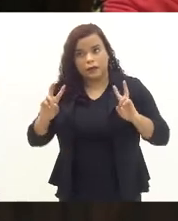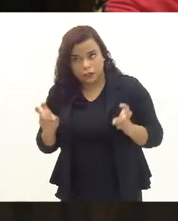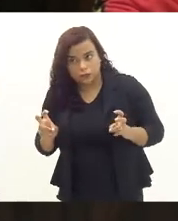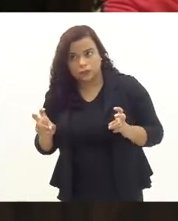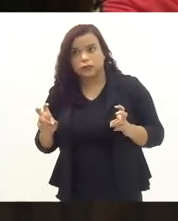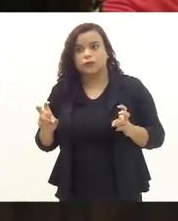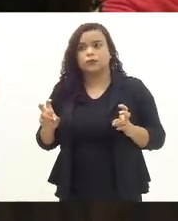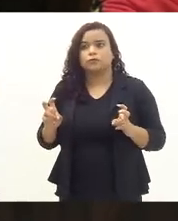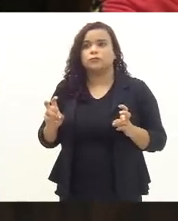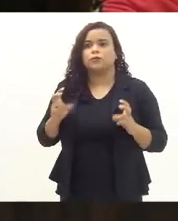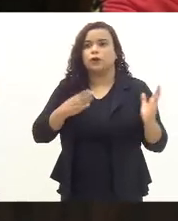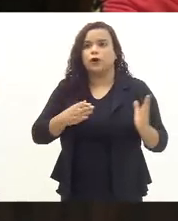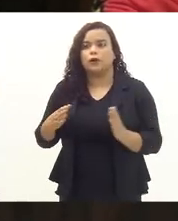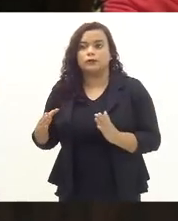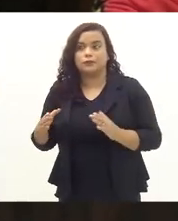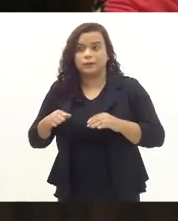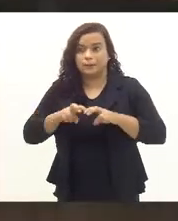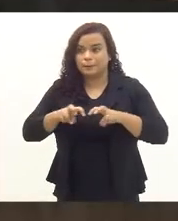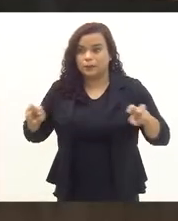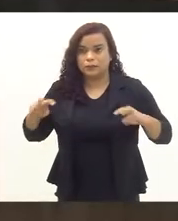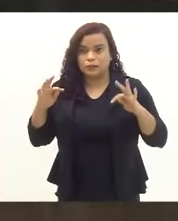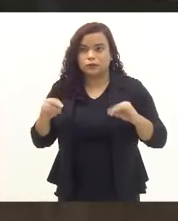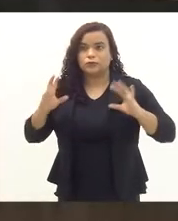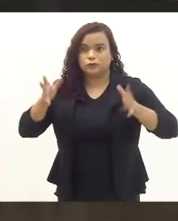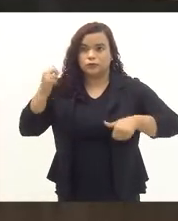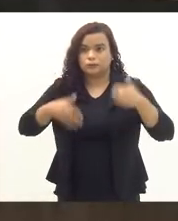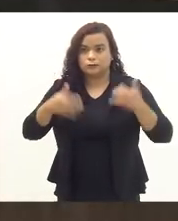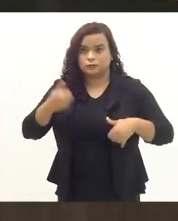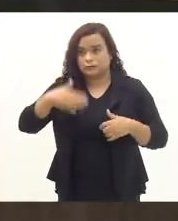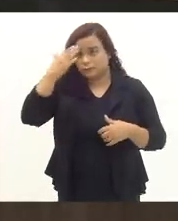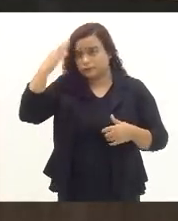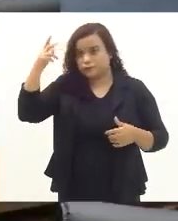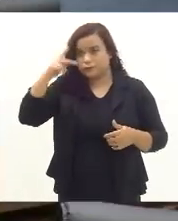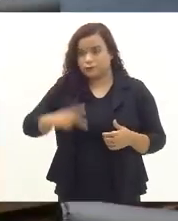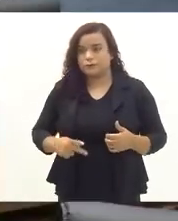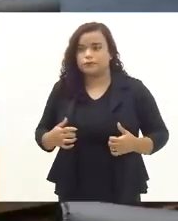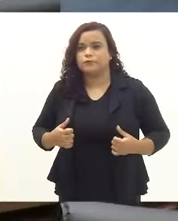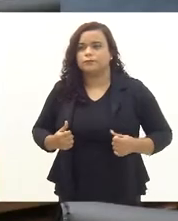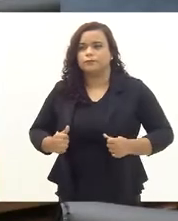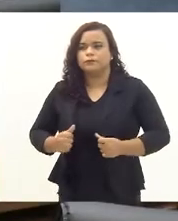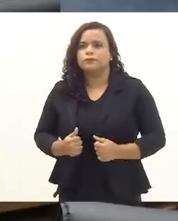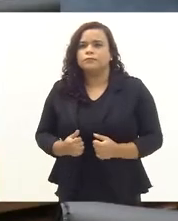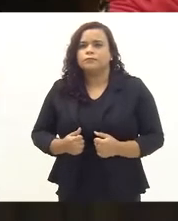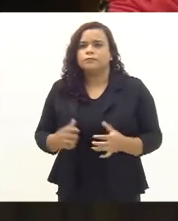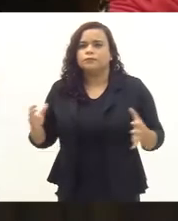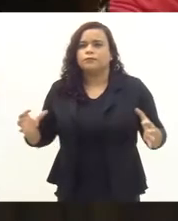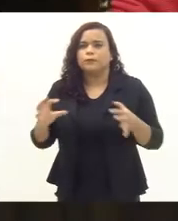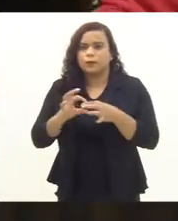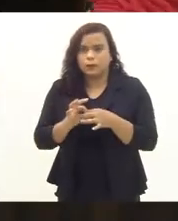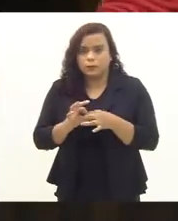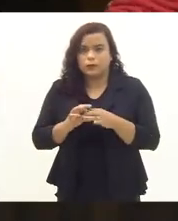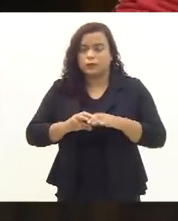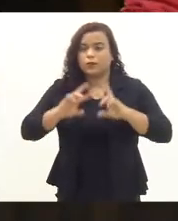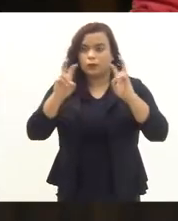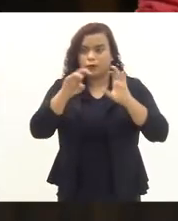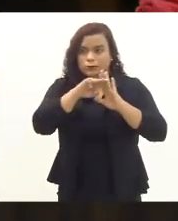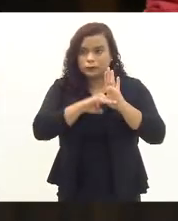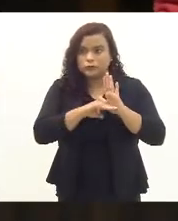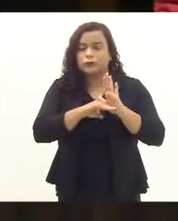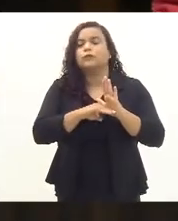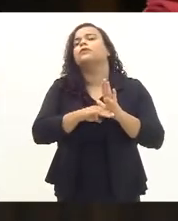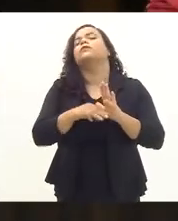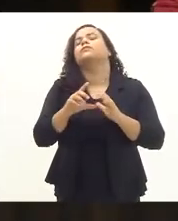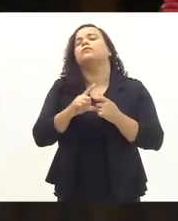mas já foi feito pela bancada todos já obrigada senhor presidente Cruz Laden no dia de acordo com o parágrafo primeiro do artigo